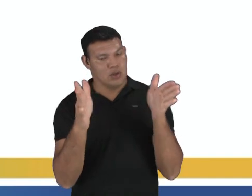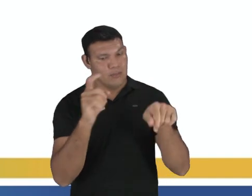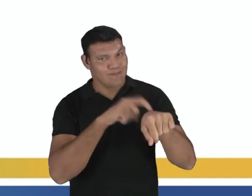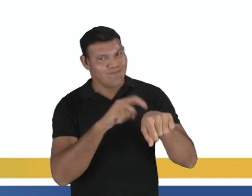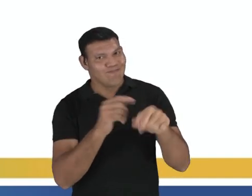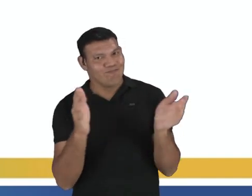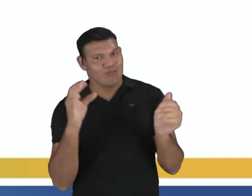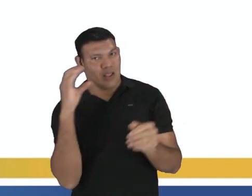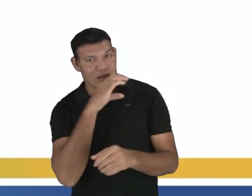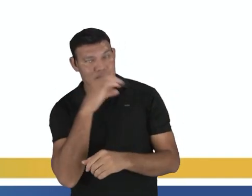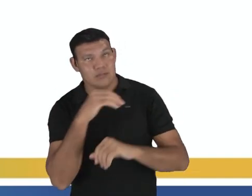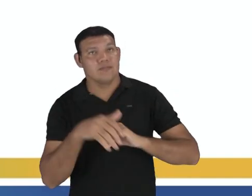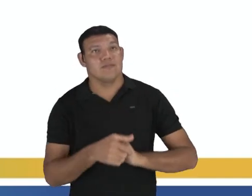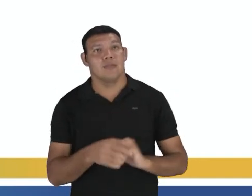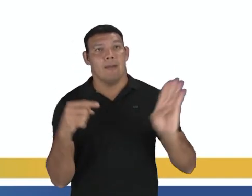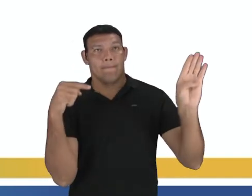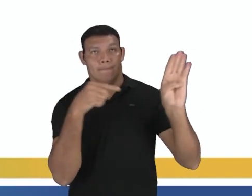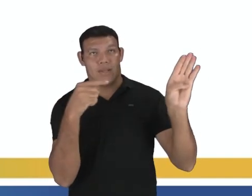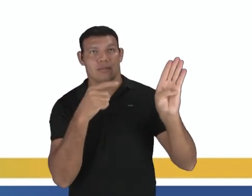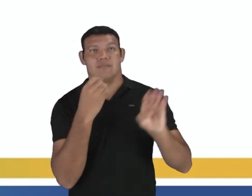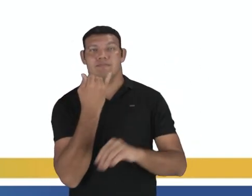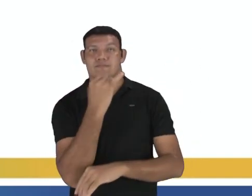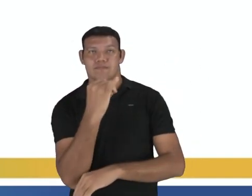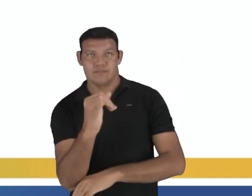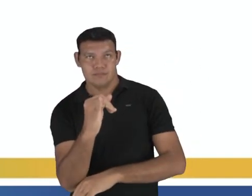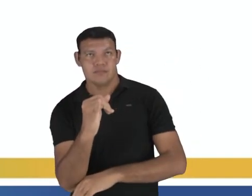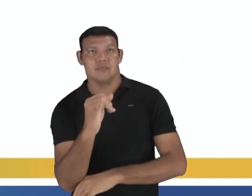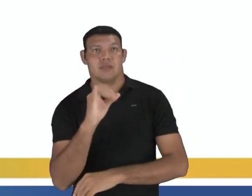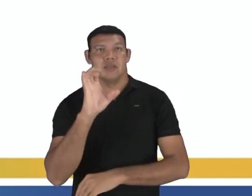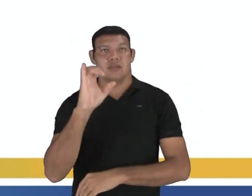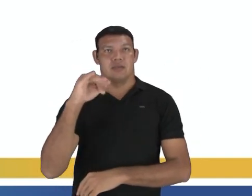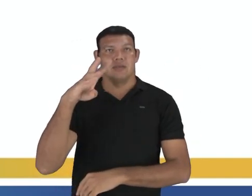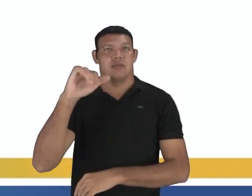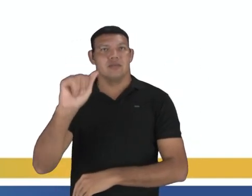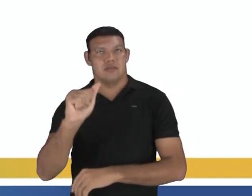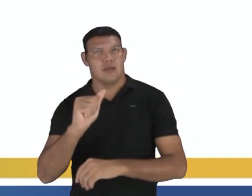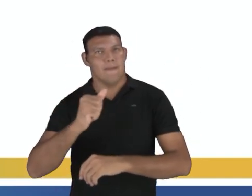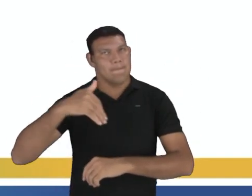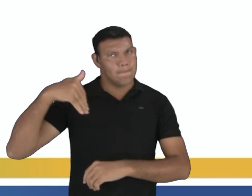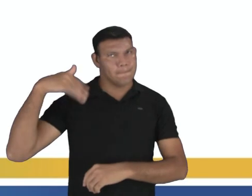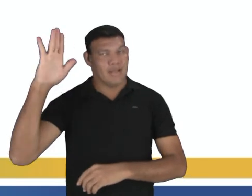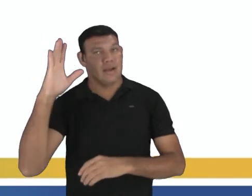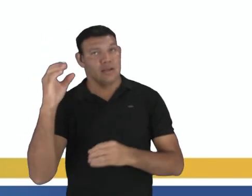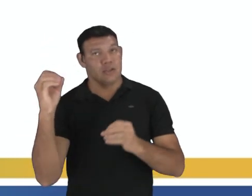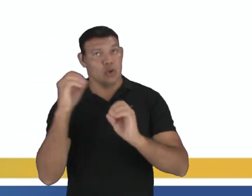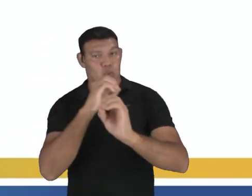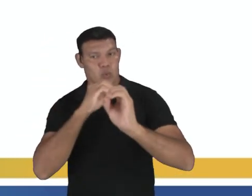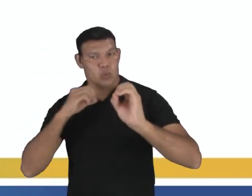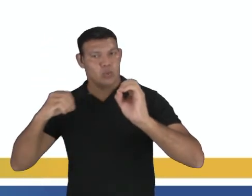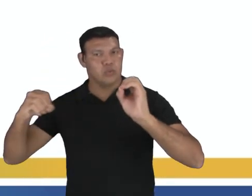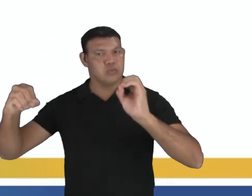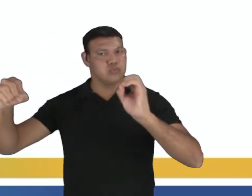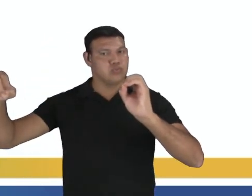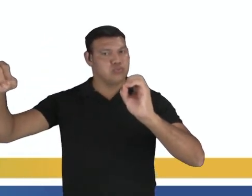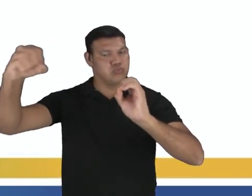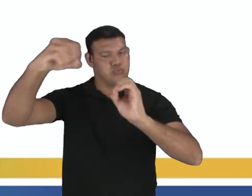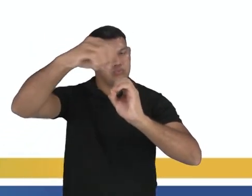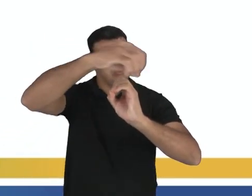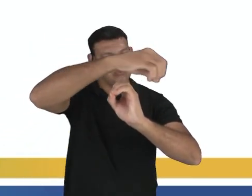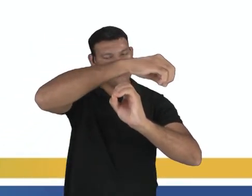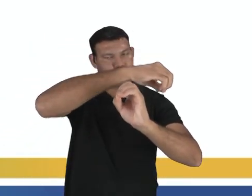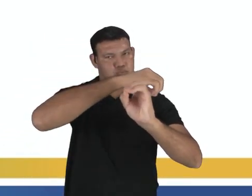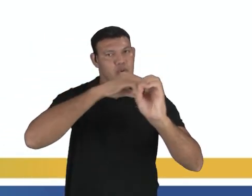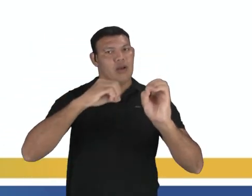porque o nosso tempo é pouco, então a opção correta que fica é a opção B, que diz que a energia cinética se torna máxima nas proximidades